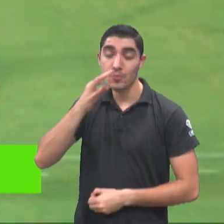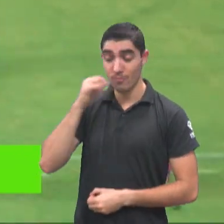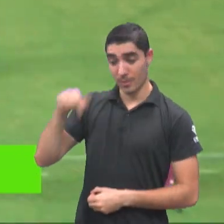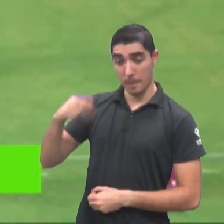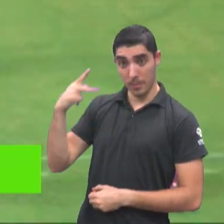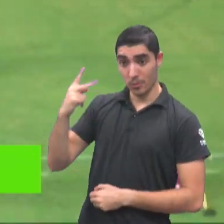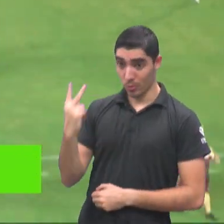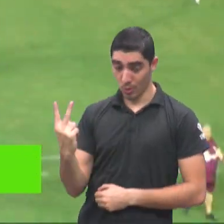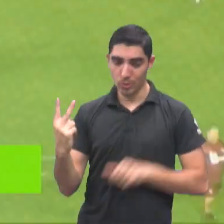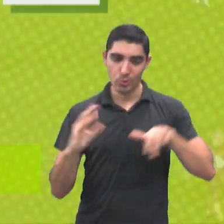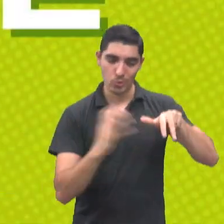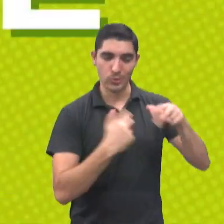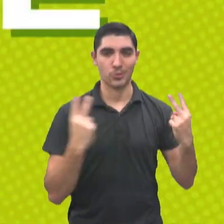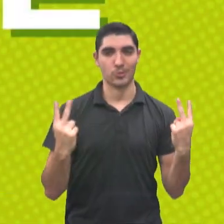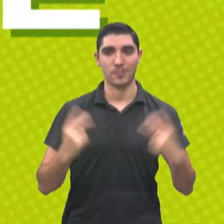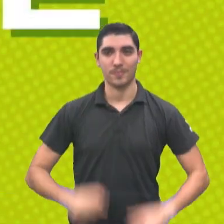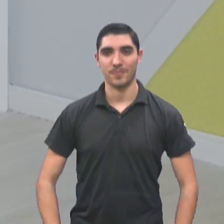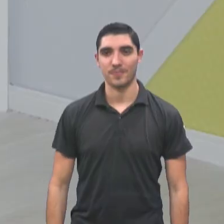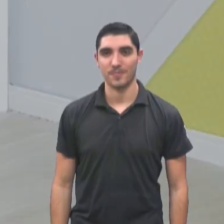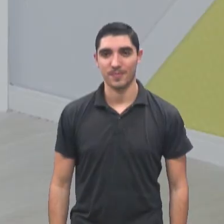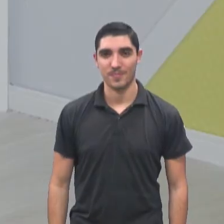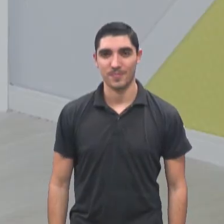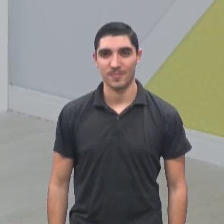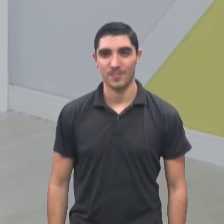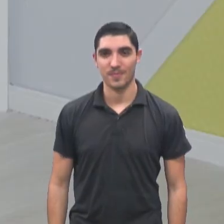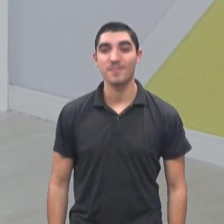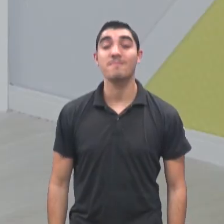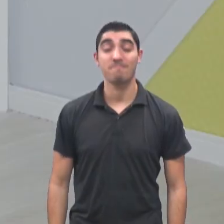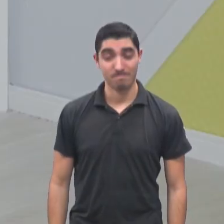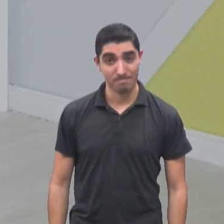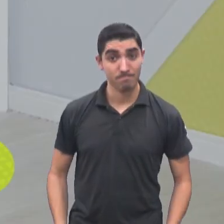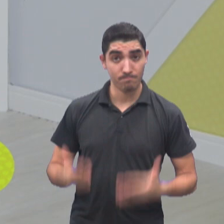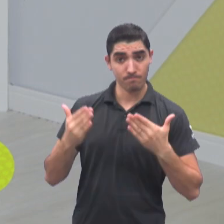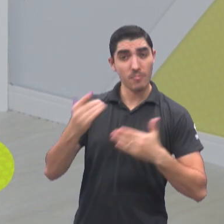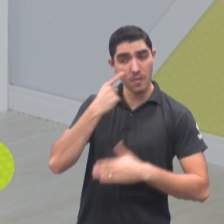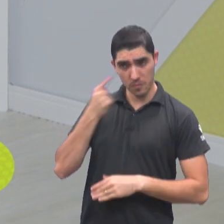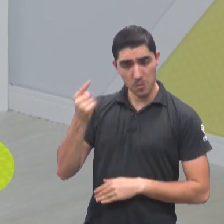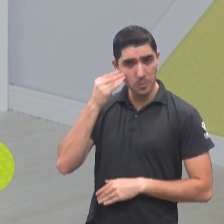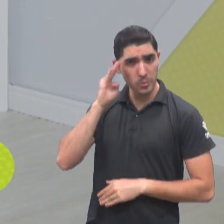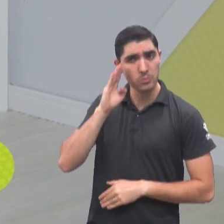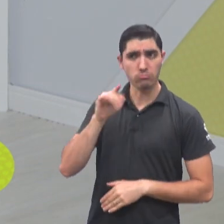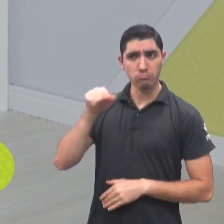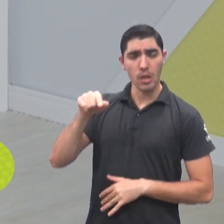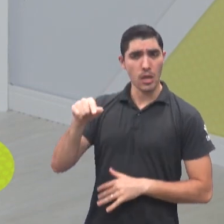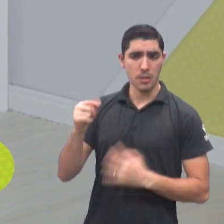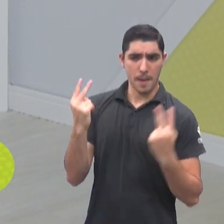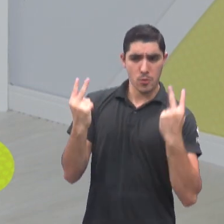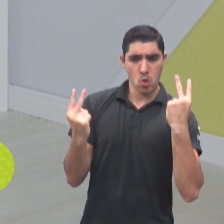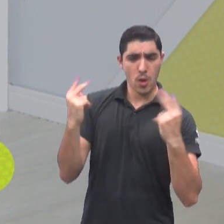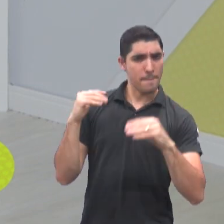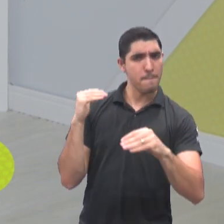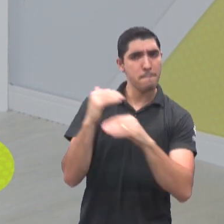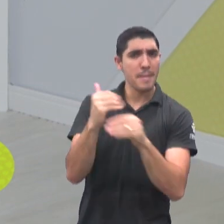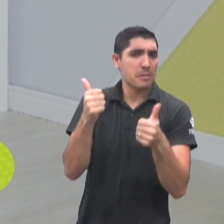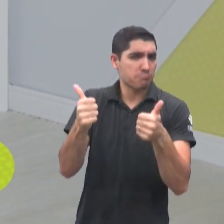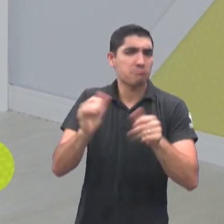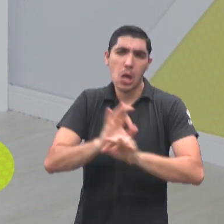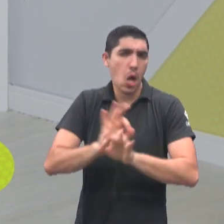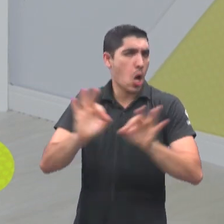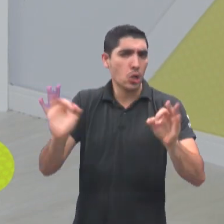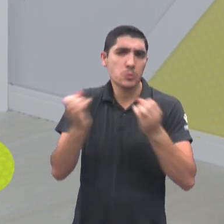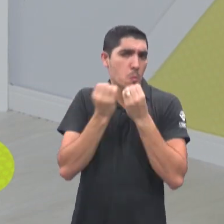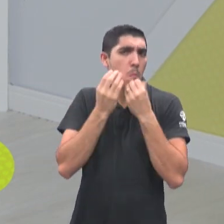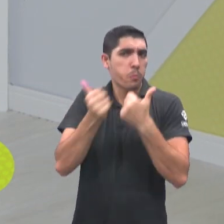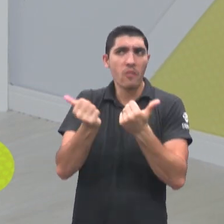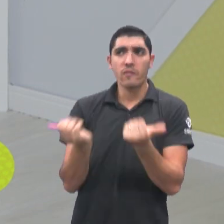joseense também 2. Pois é, Brunão, em termos de resultado, é claro que é um ótimo resultado. Você vir lá de